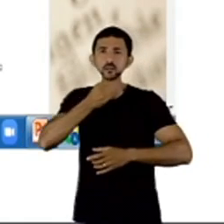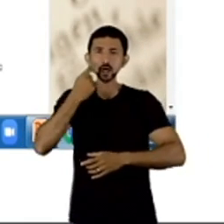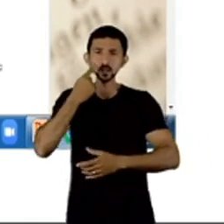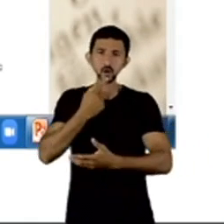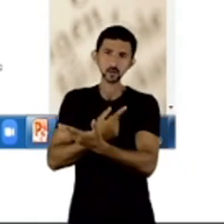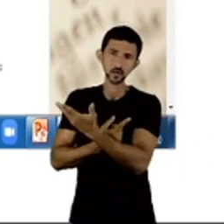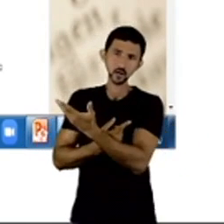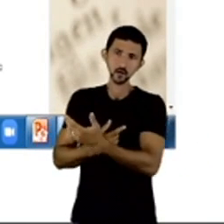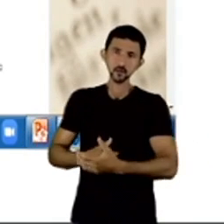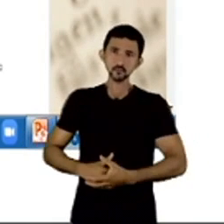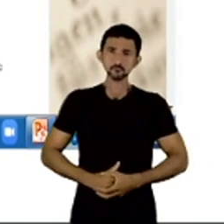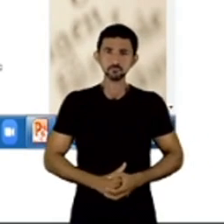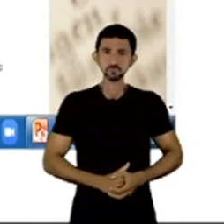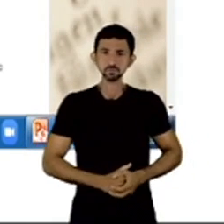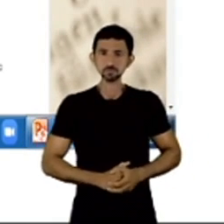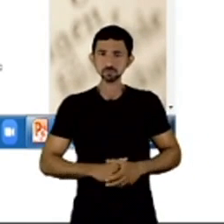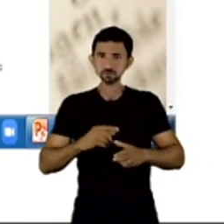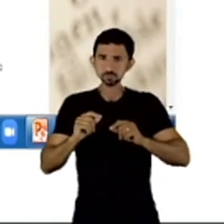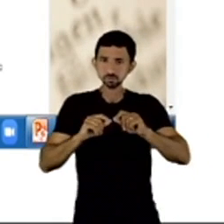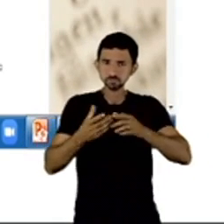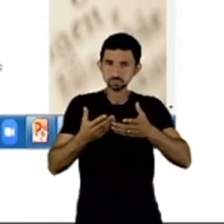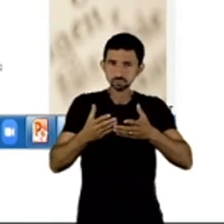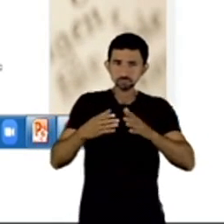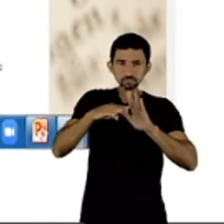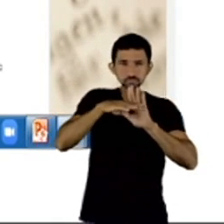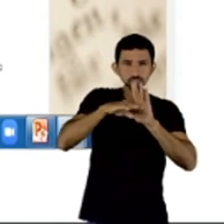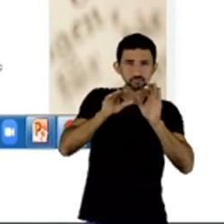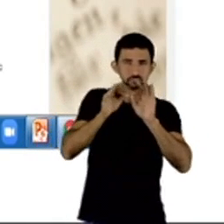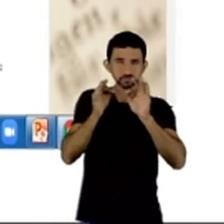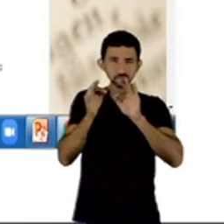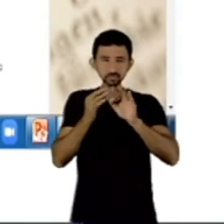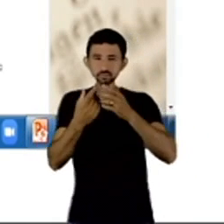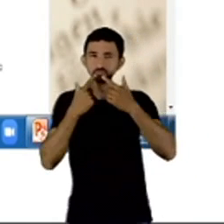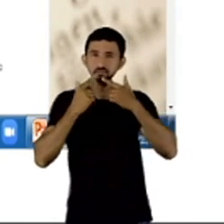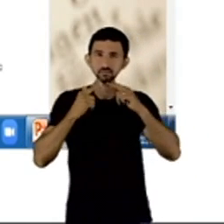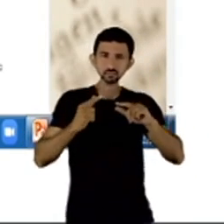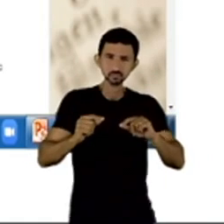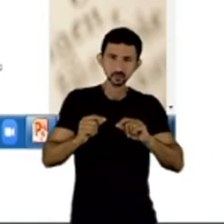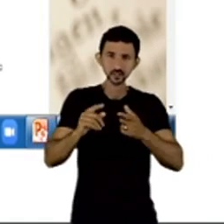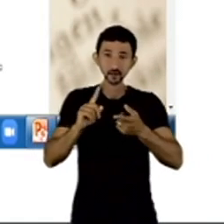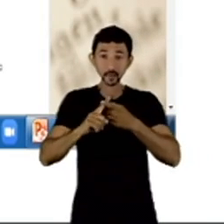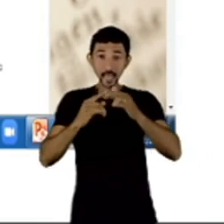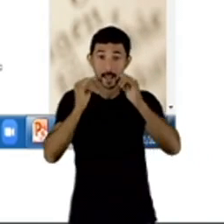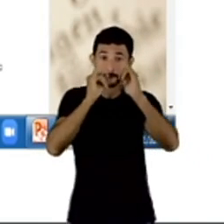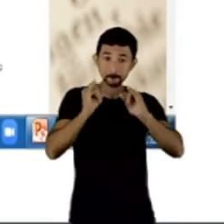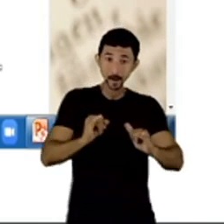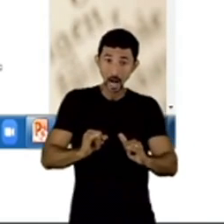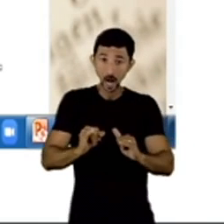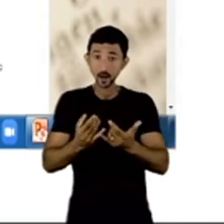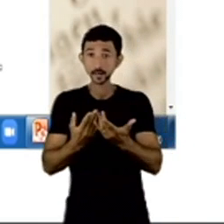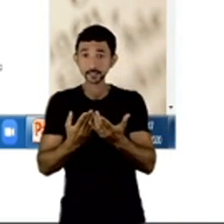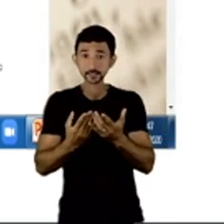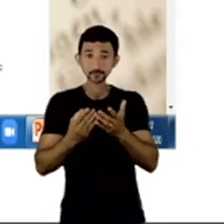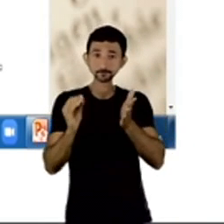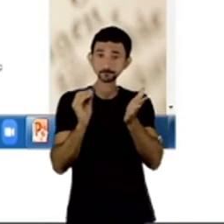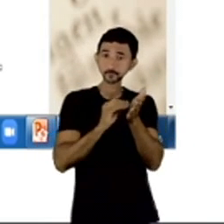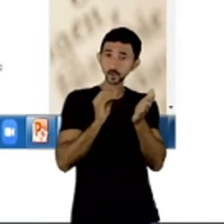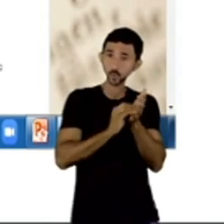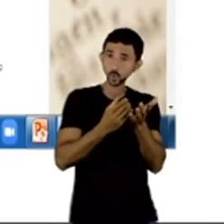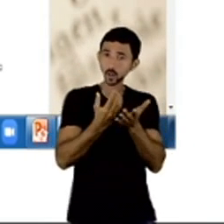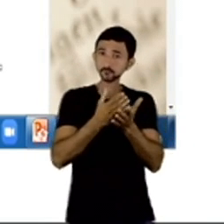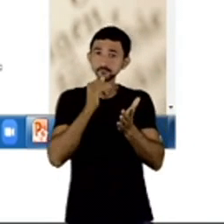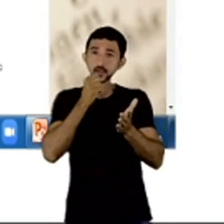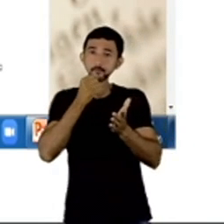reportagens, você vai ver que agora o nível de linguagem e também as imagens, né, que ilustram